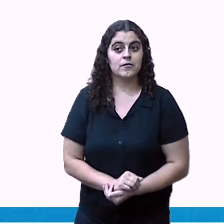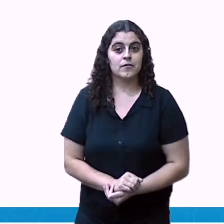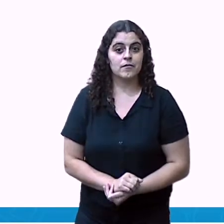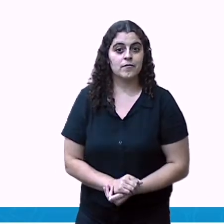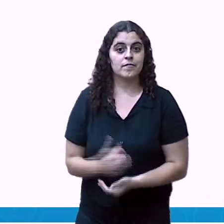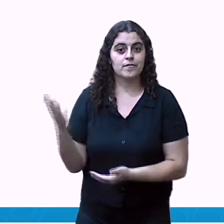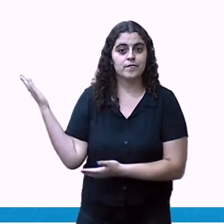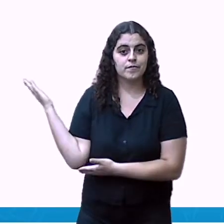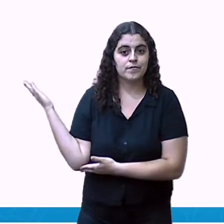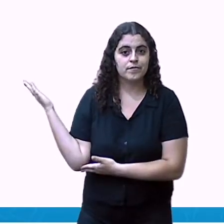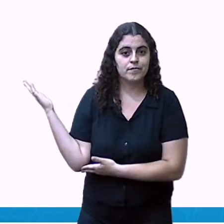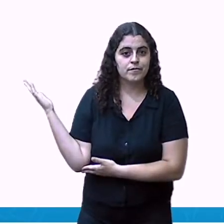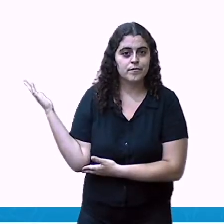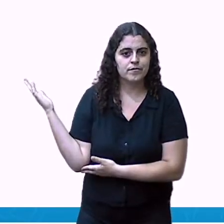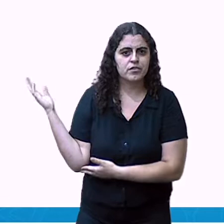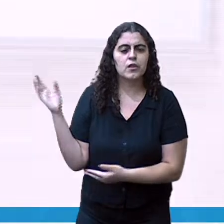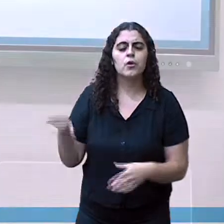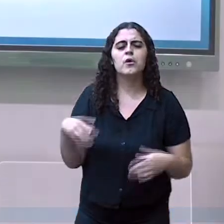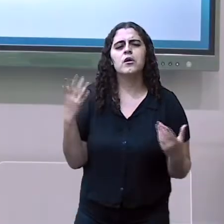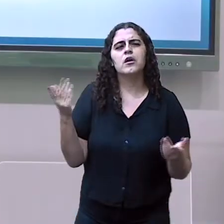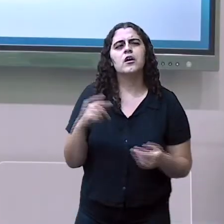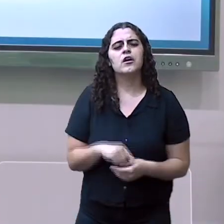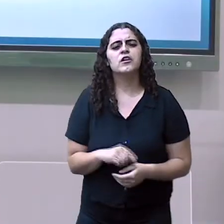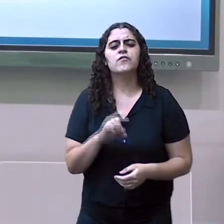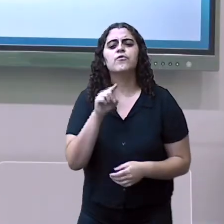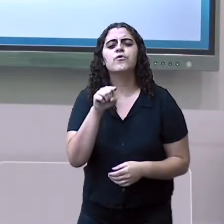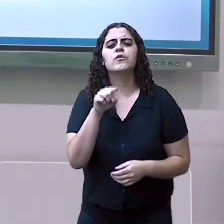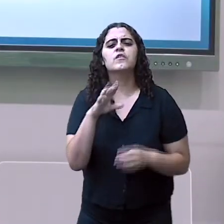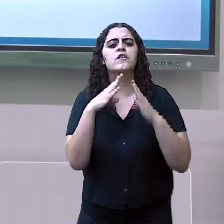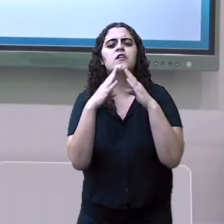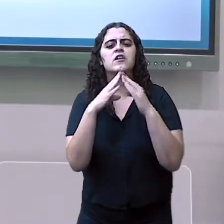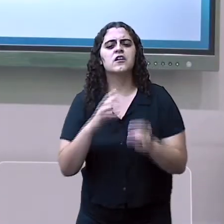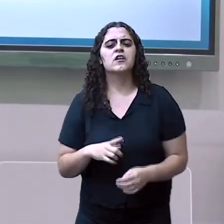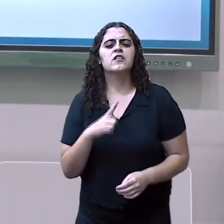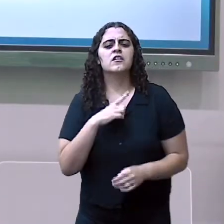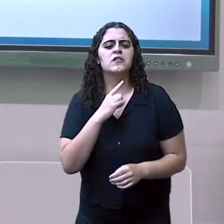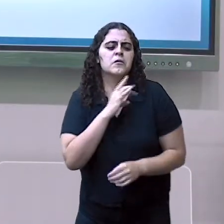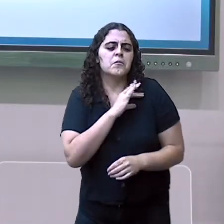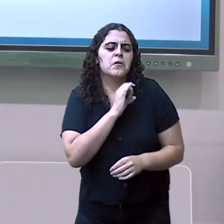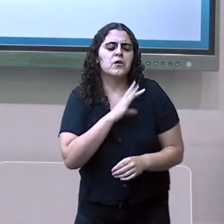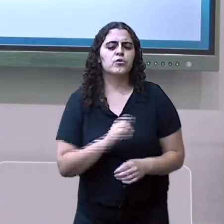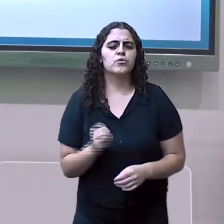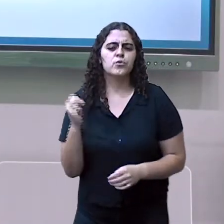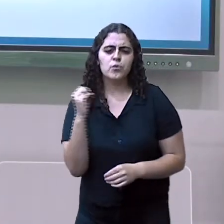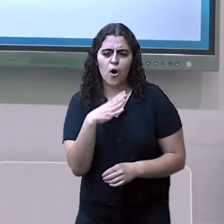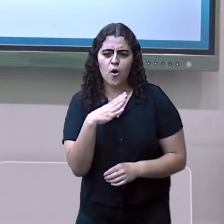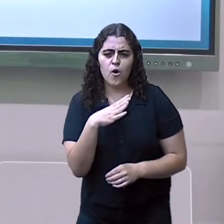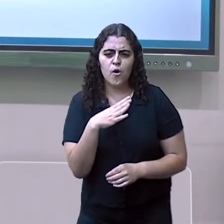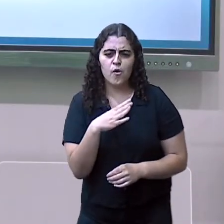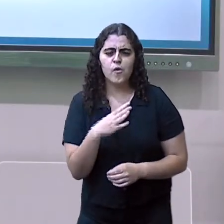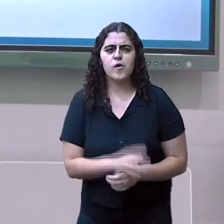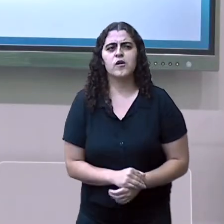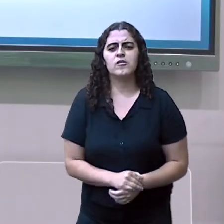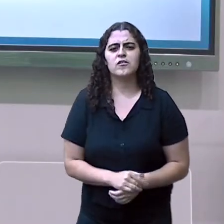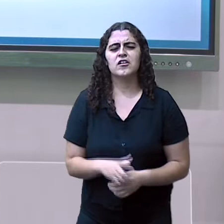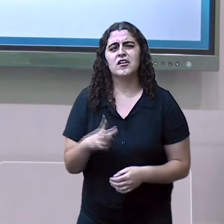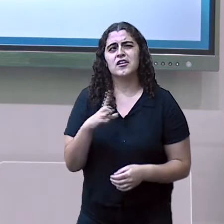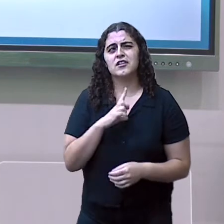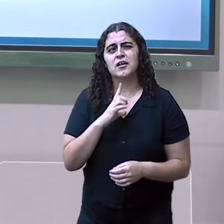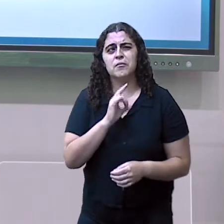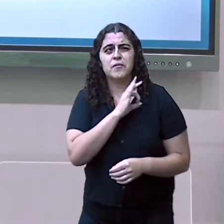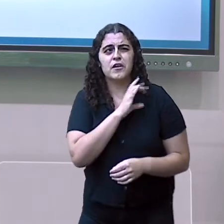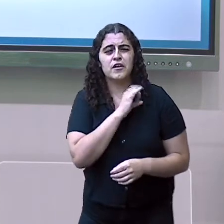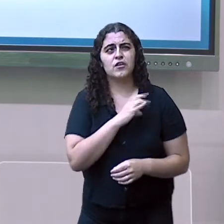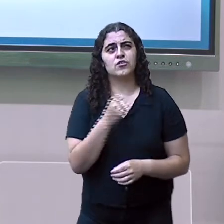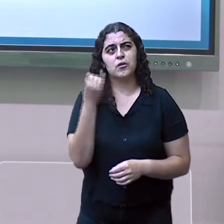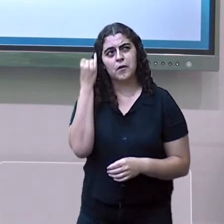E aí? Do que você tem medo? Tem medo do novo? Tem medo de achar a ideia